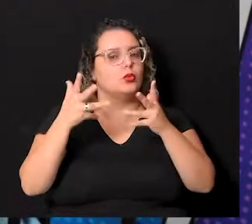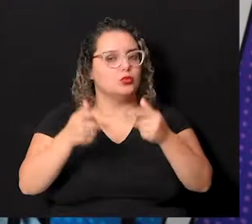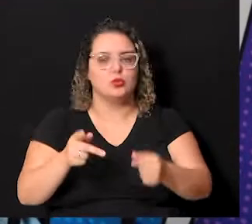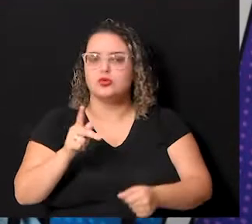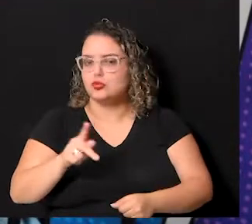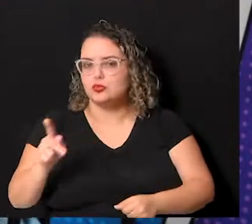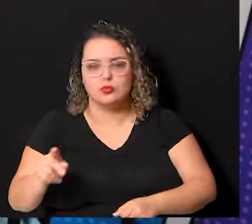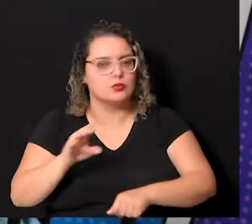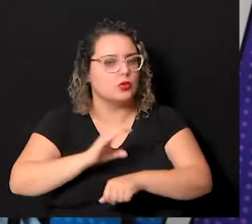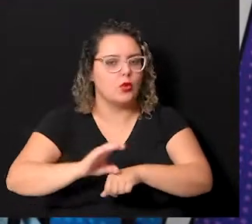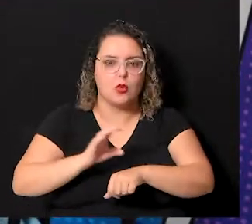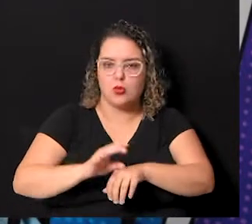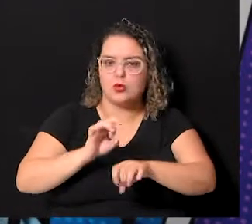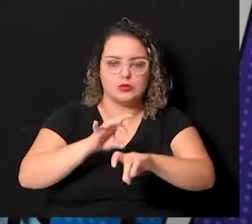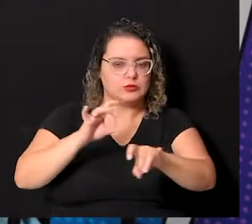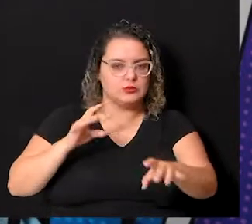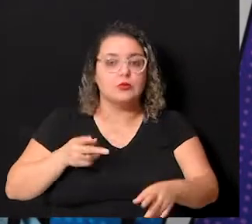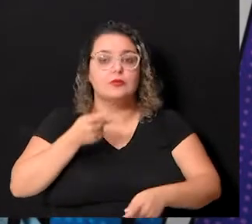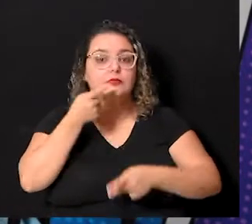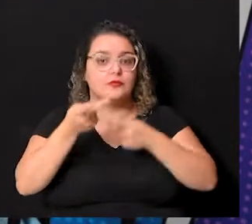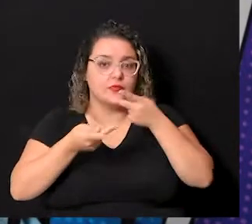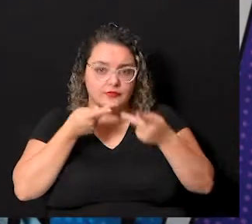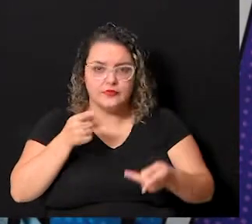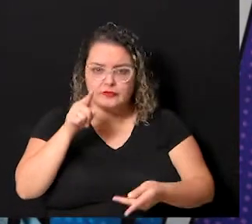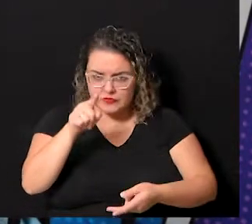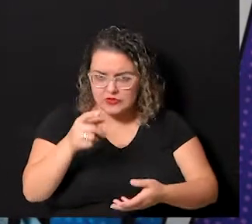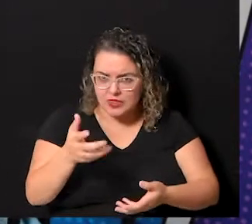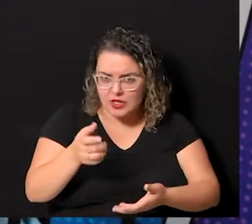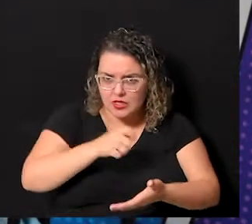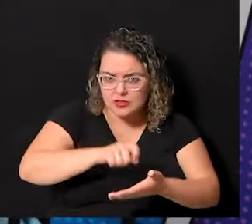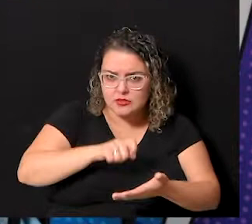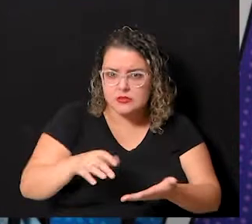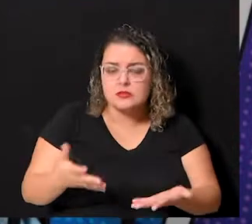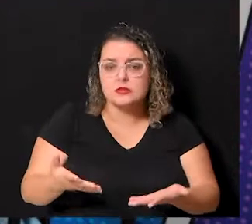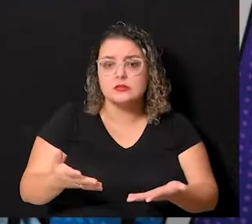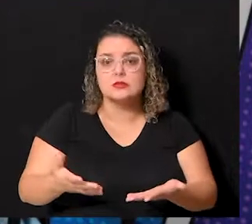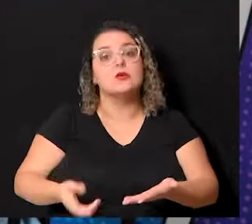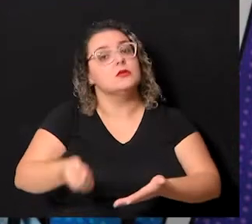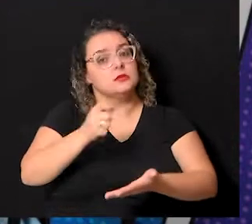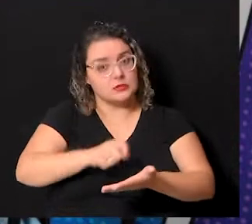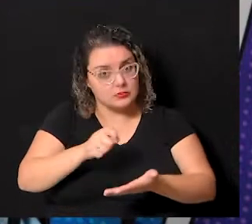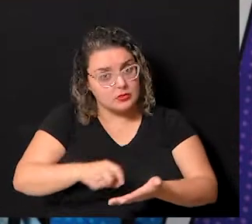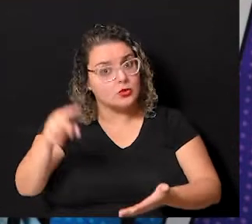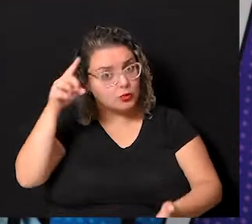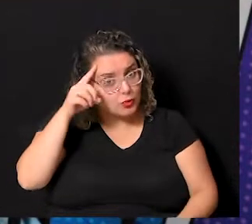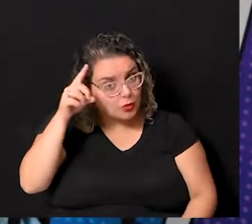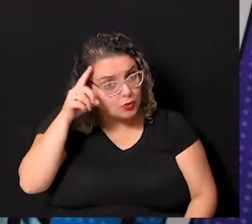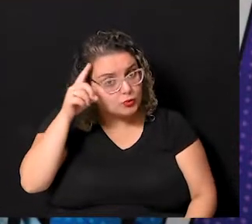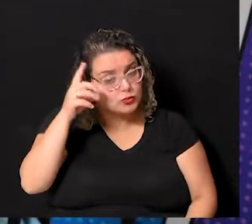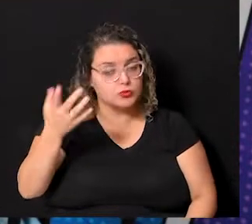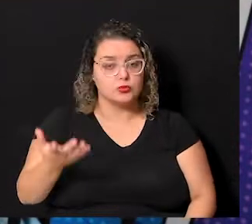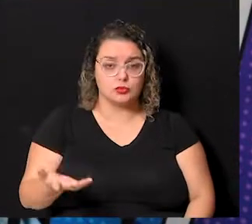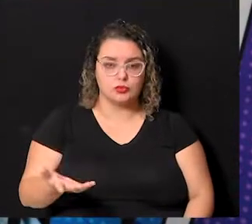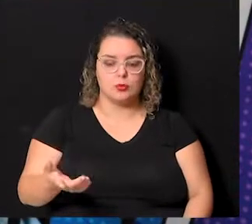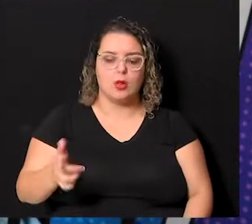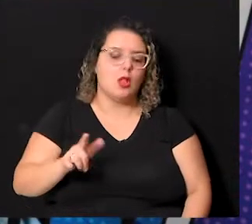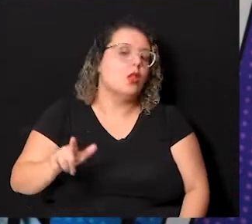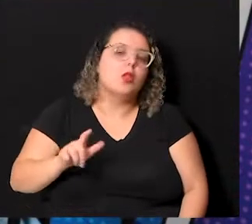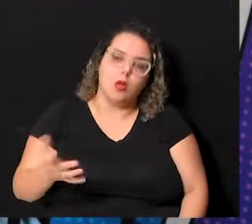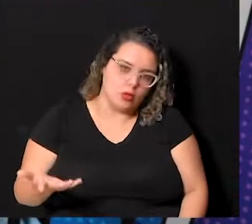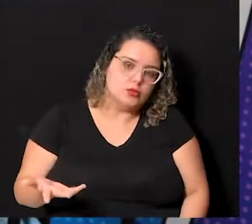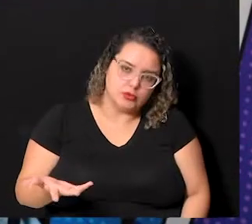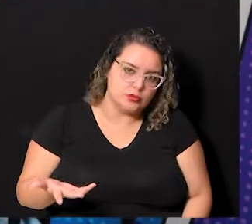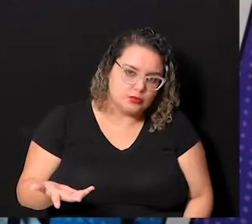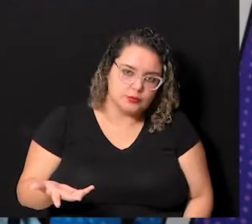Todos os professores, cursos online e tal, eles vão acabar falando assim, você quer ser escritor? Eu escrevo todos os dias. Né?